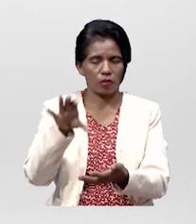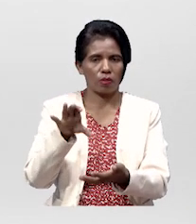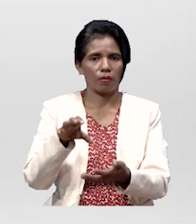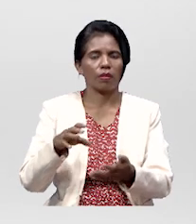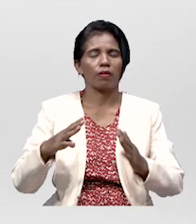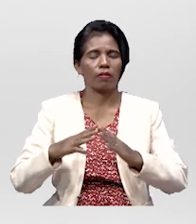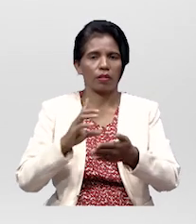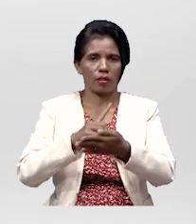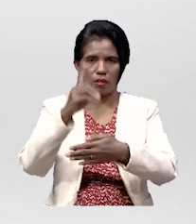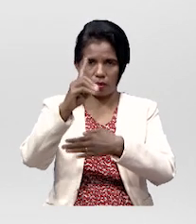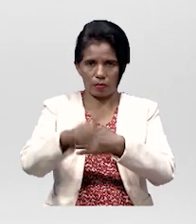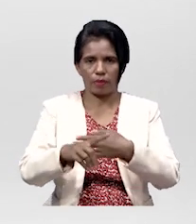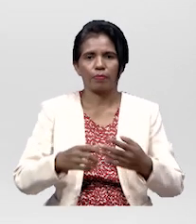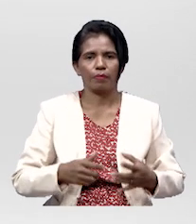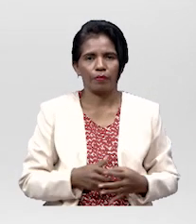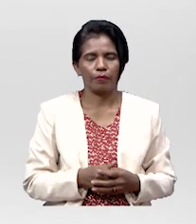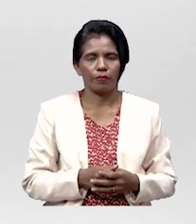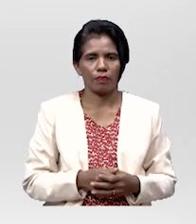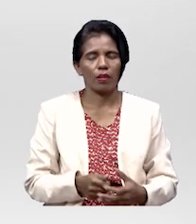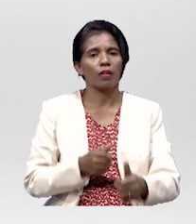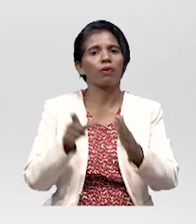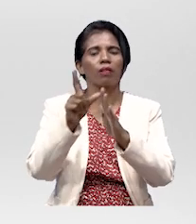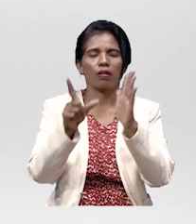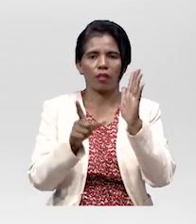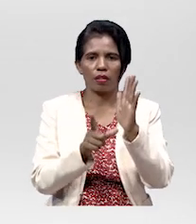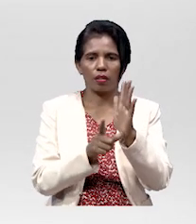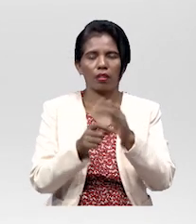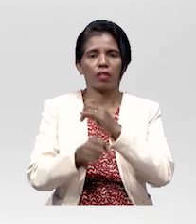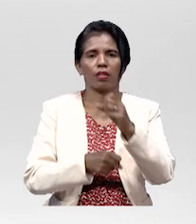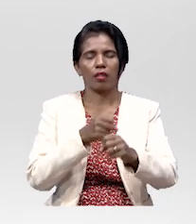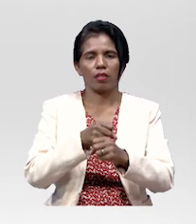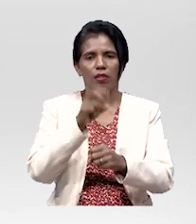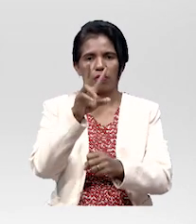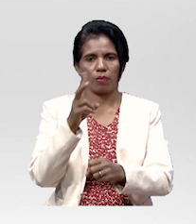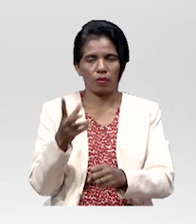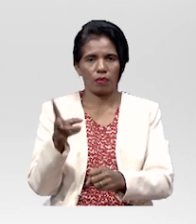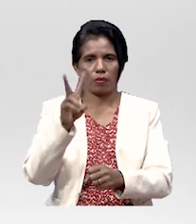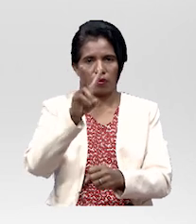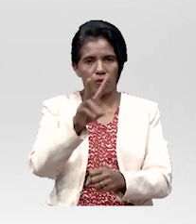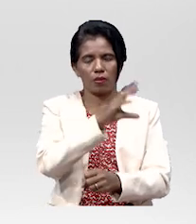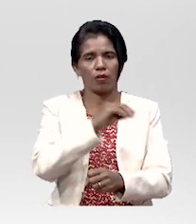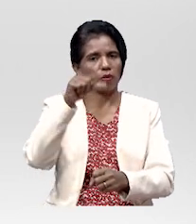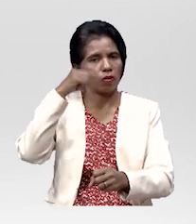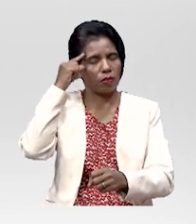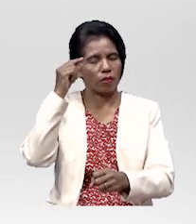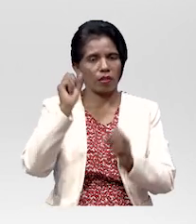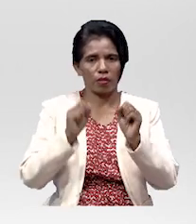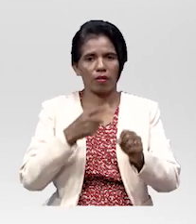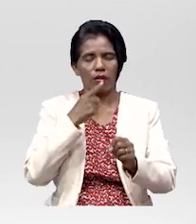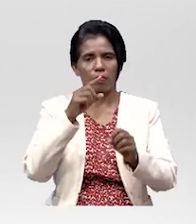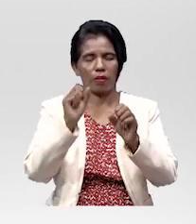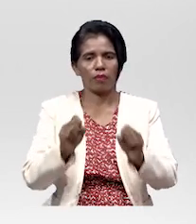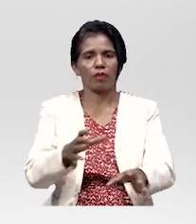capital desenvolvimento. Baseia baleine, durante tinang rihungrua ronulo resingrua, governo autoriza bele